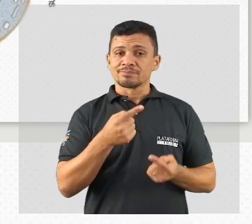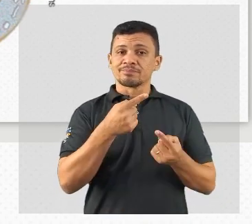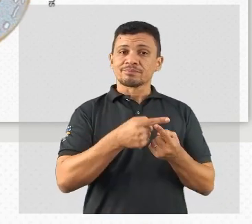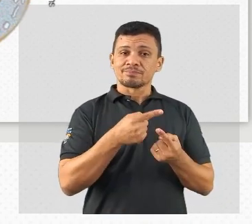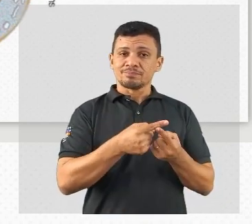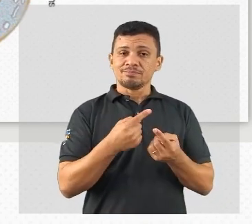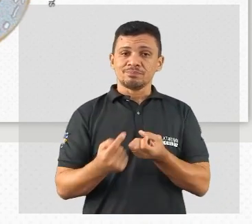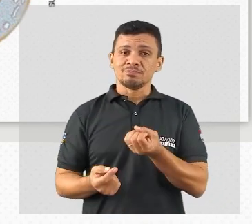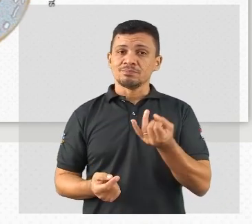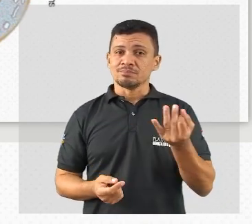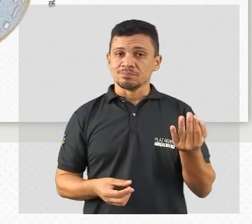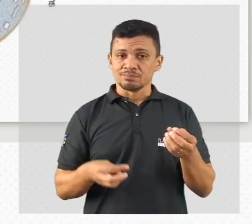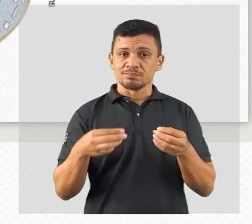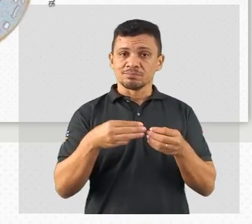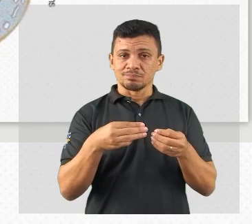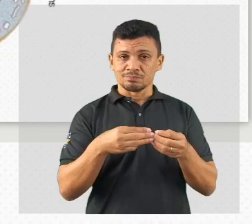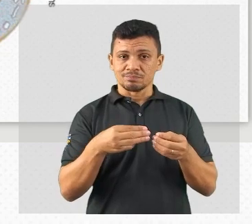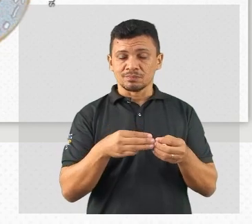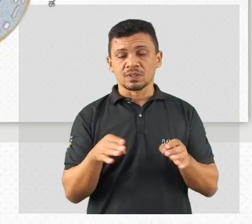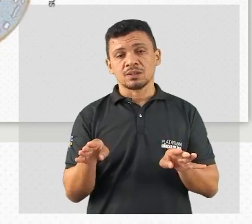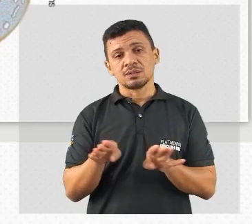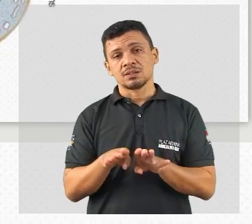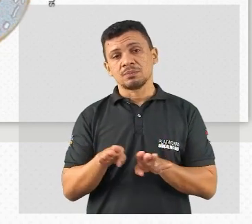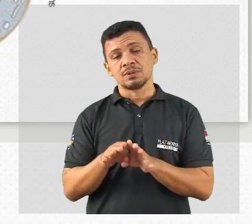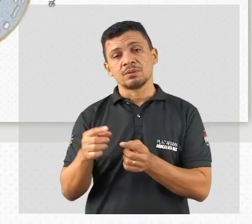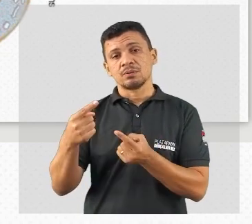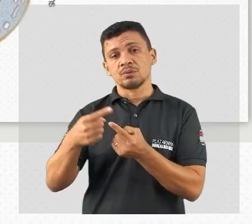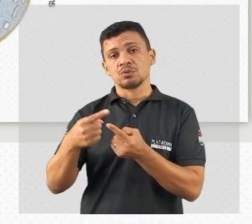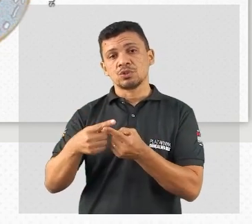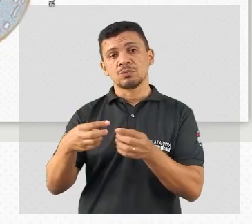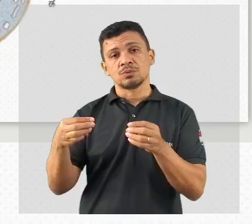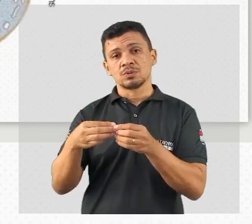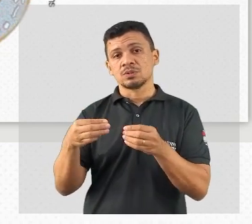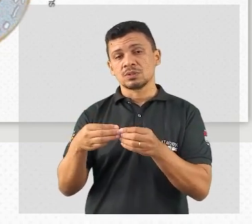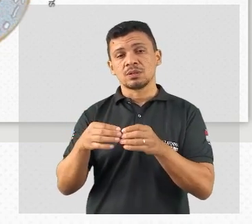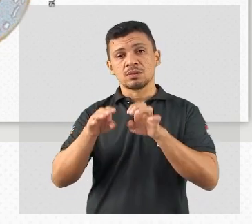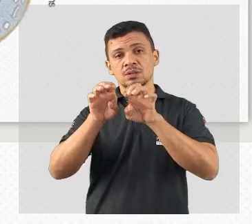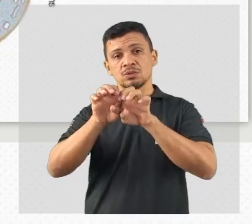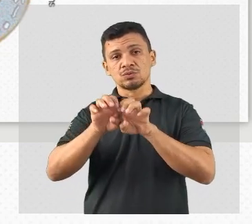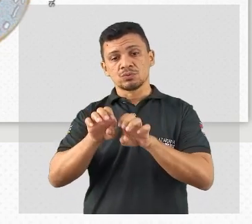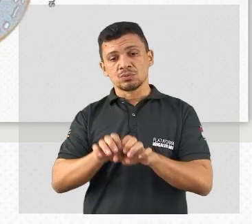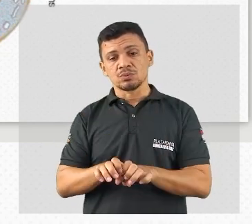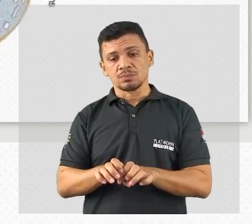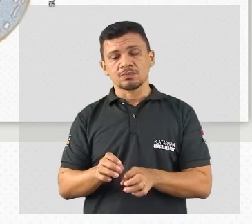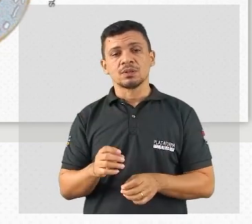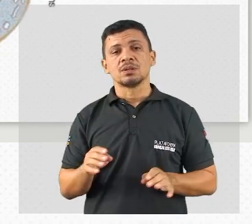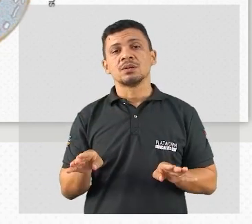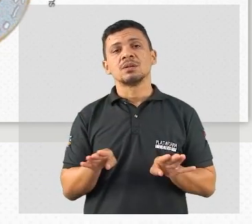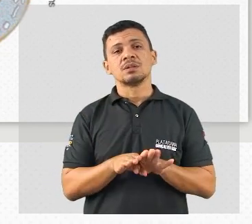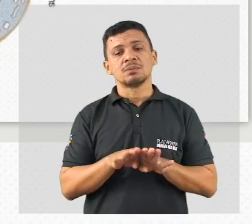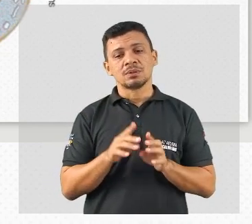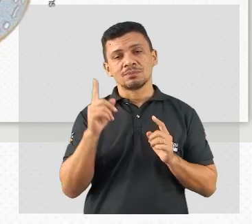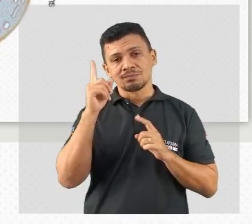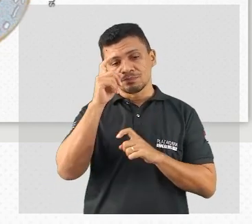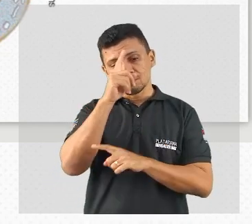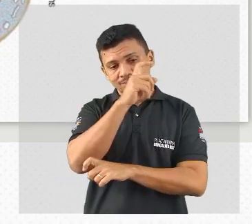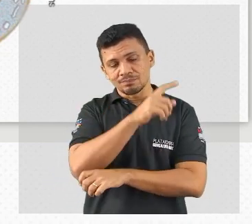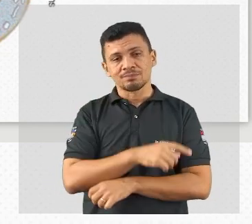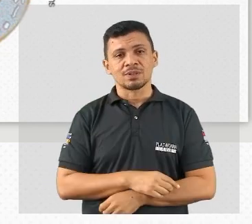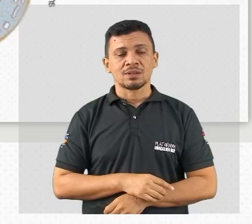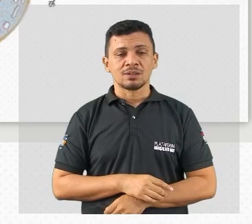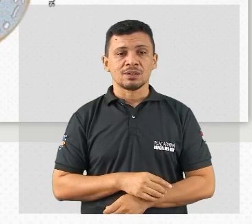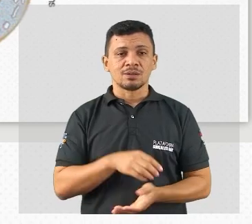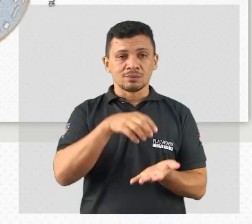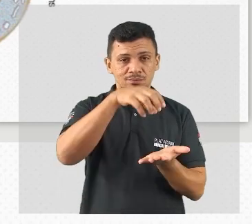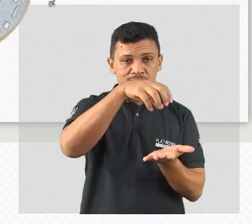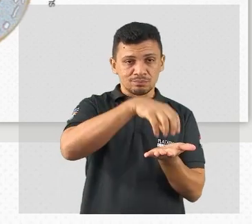nós também podemos classificar as células com relação à sua estrutura, à sua complexidade, que são as células procariontes e eucariontes. Isso aqui